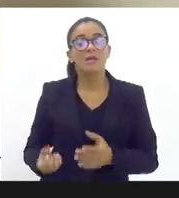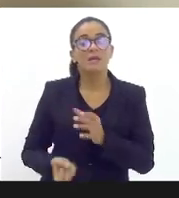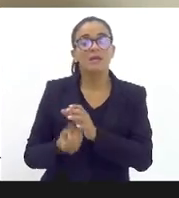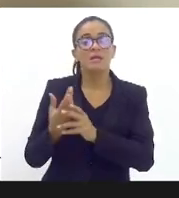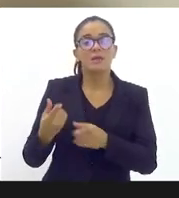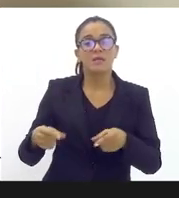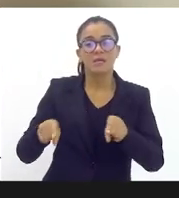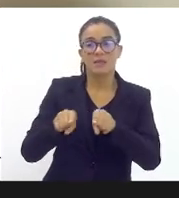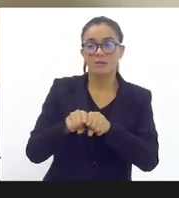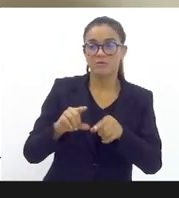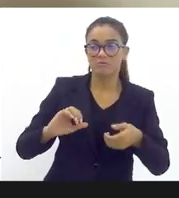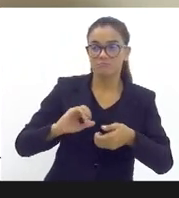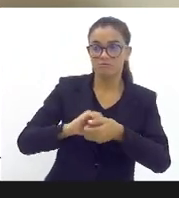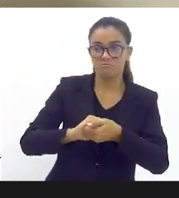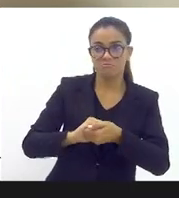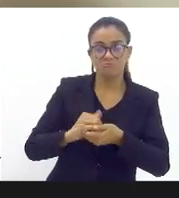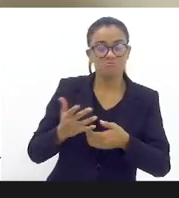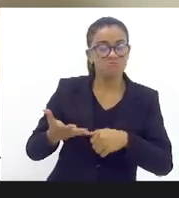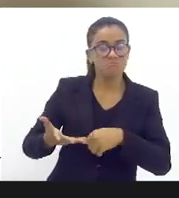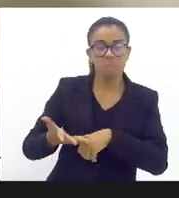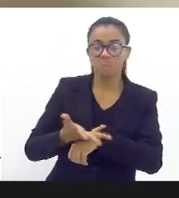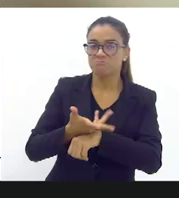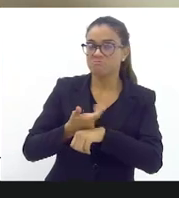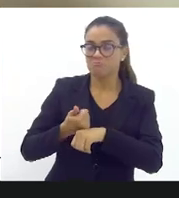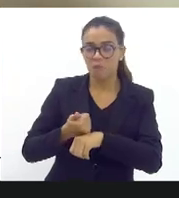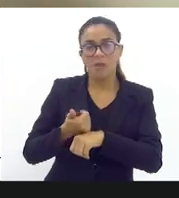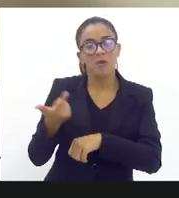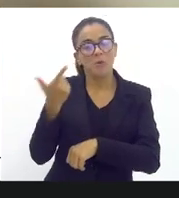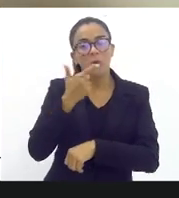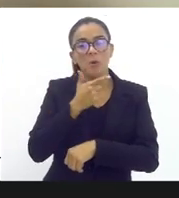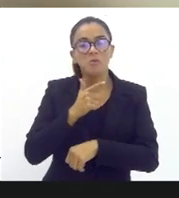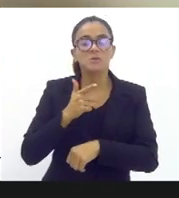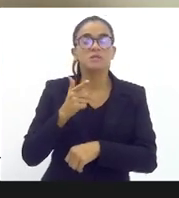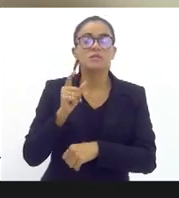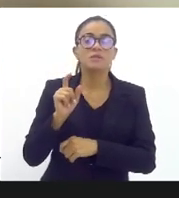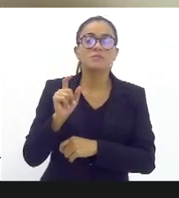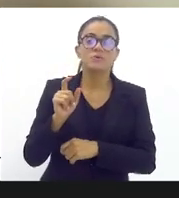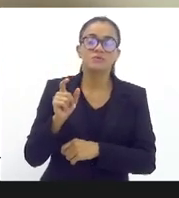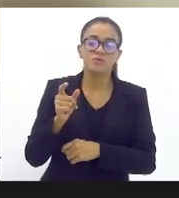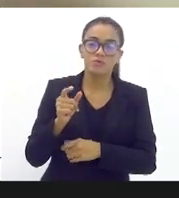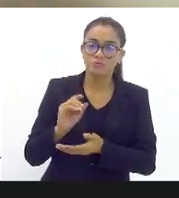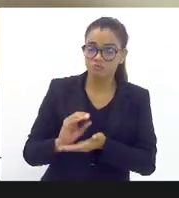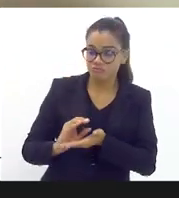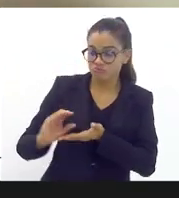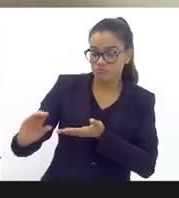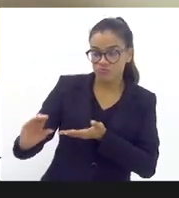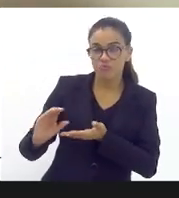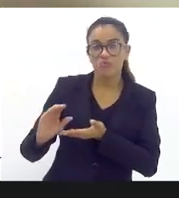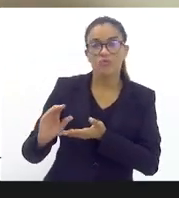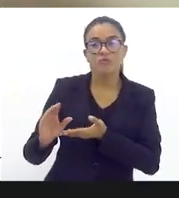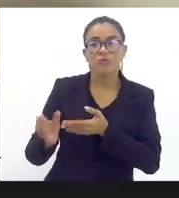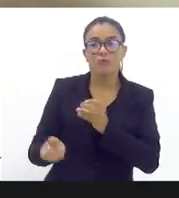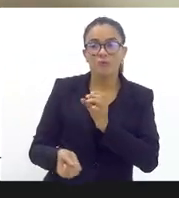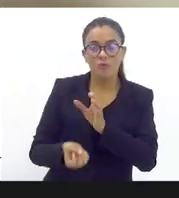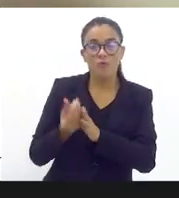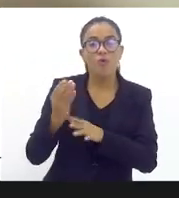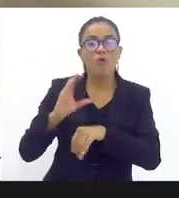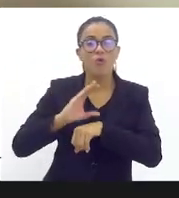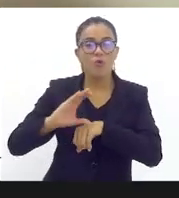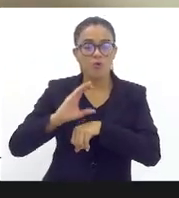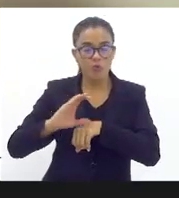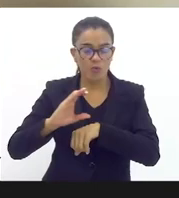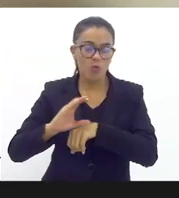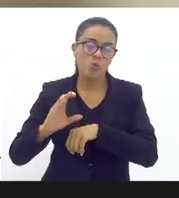parceria muito profícua, pela qual nós conseguimos, inclusive, financiar a realização do Transgarçone, de